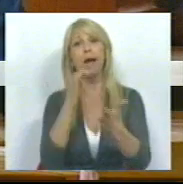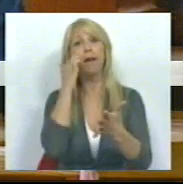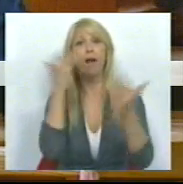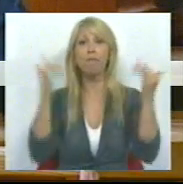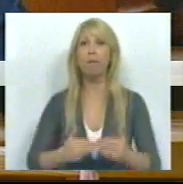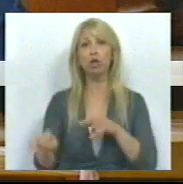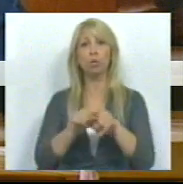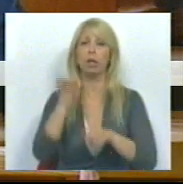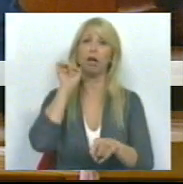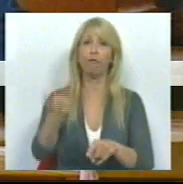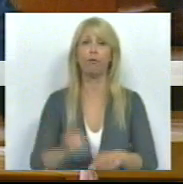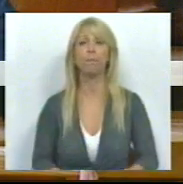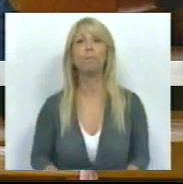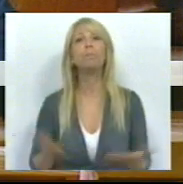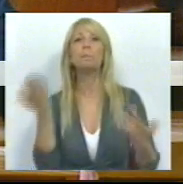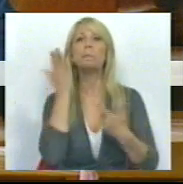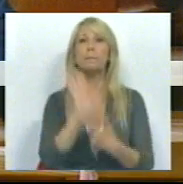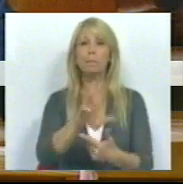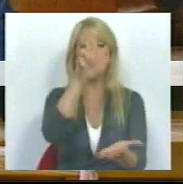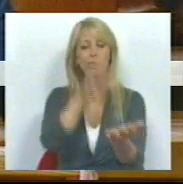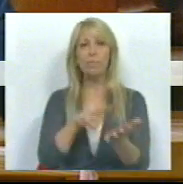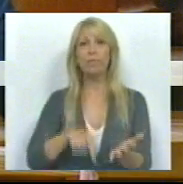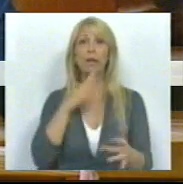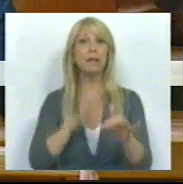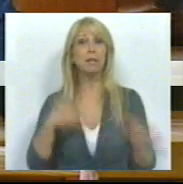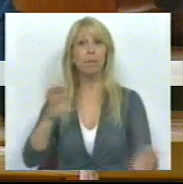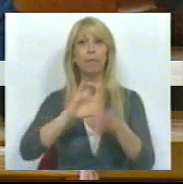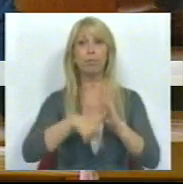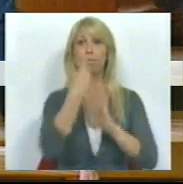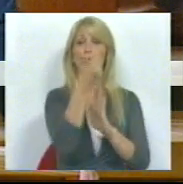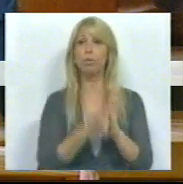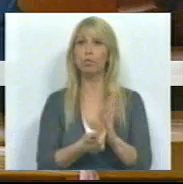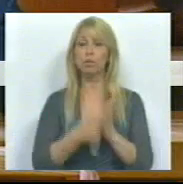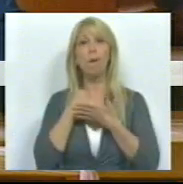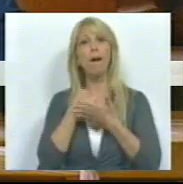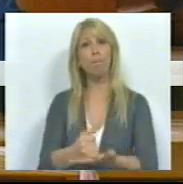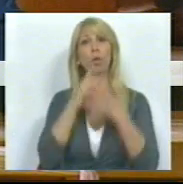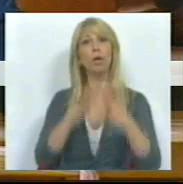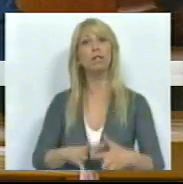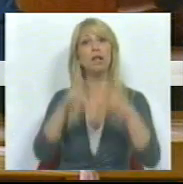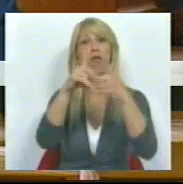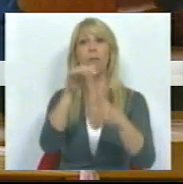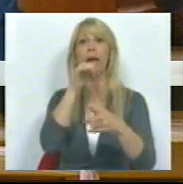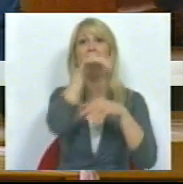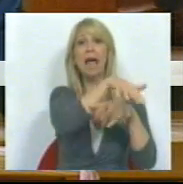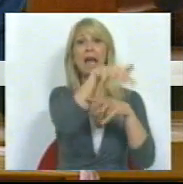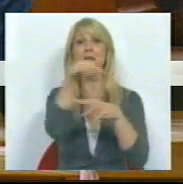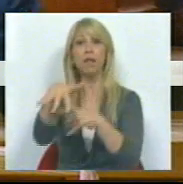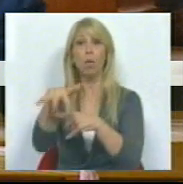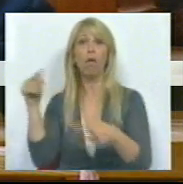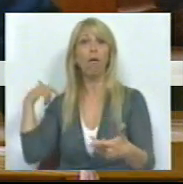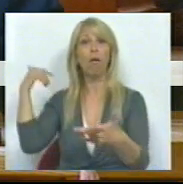políticas. Por exemplo, aprovamos nesta Assembleia um projeto de resolução de apoio ao desenvolvimento do regadio e até